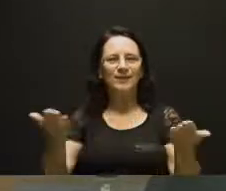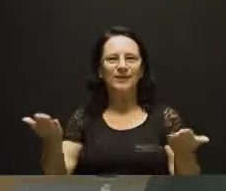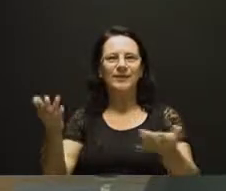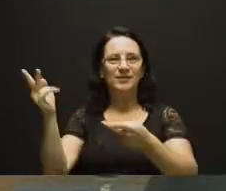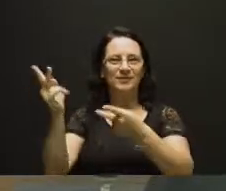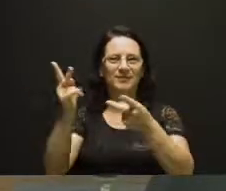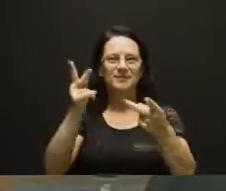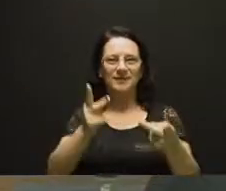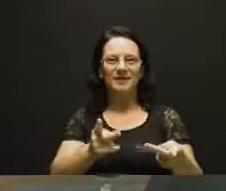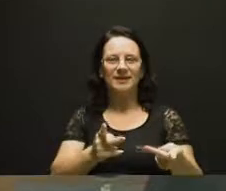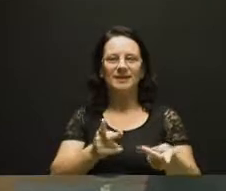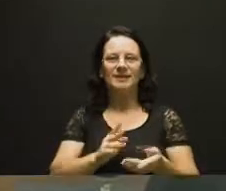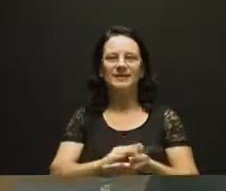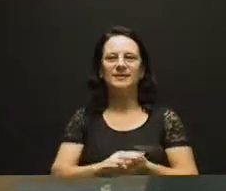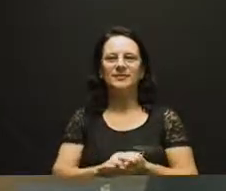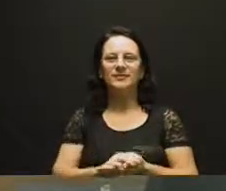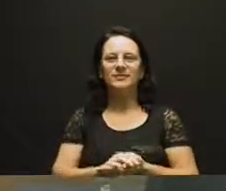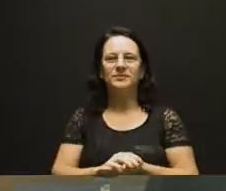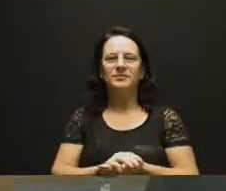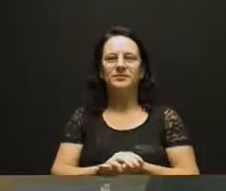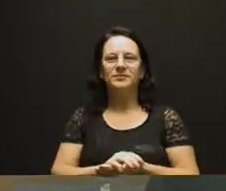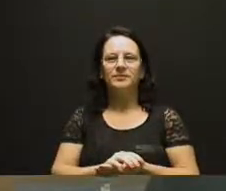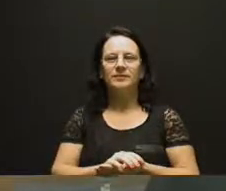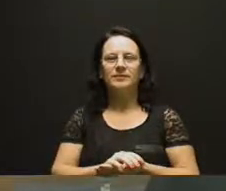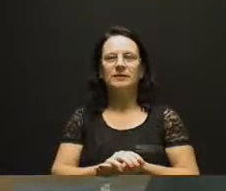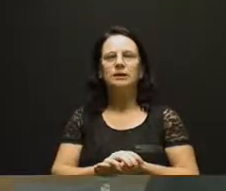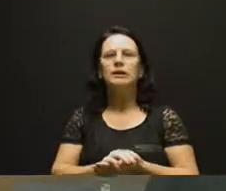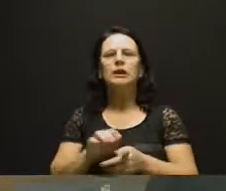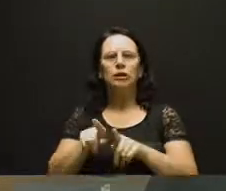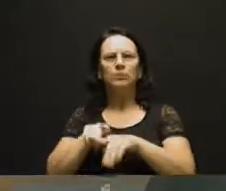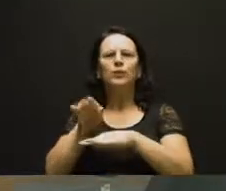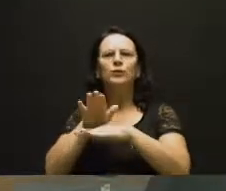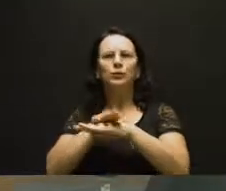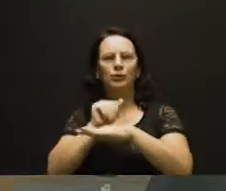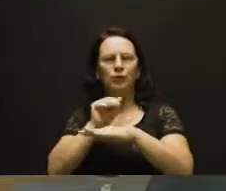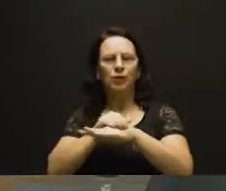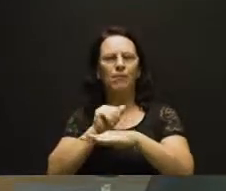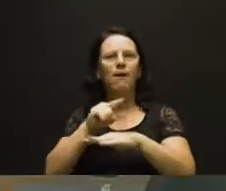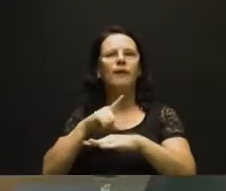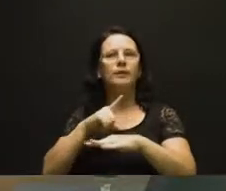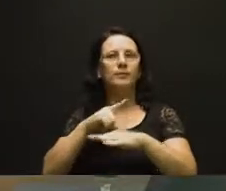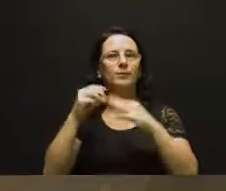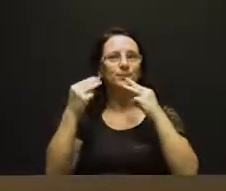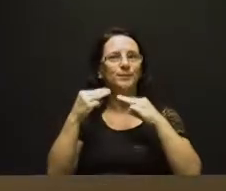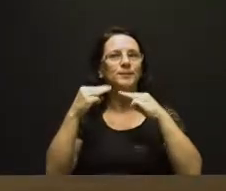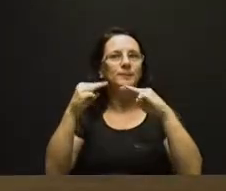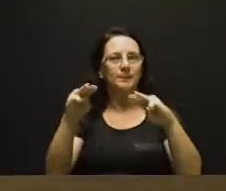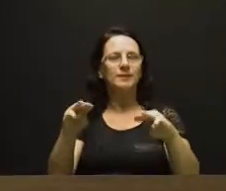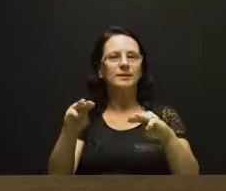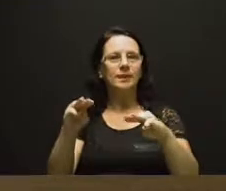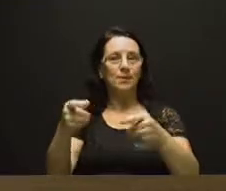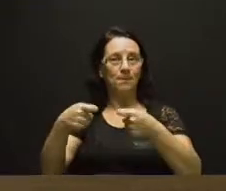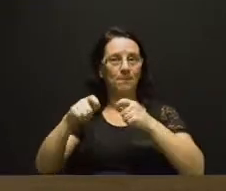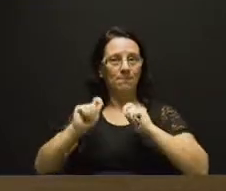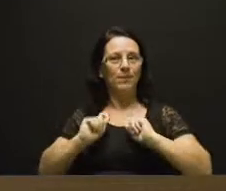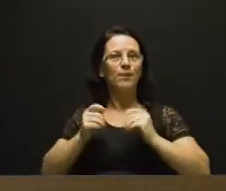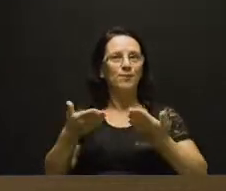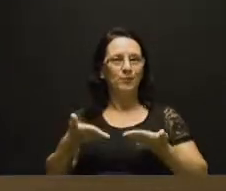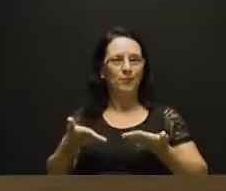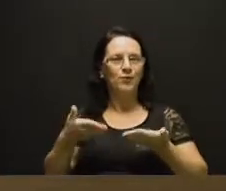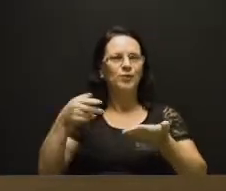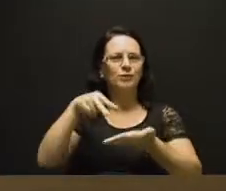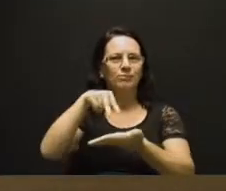presença é pelo convite de assumir essa nobre missão que foi me dado é